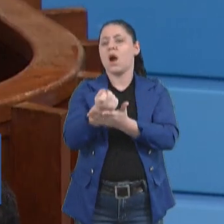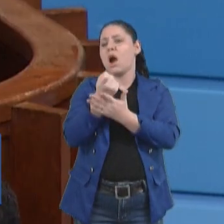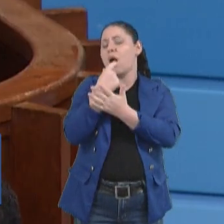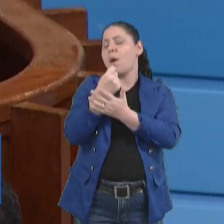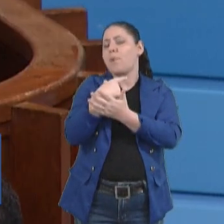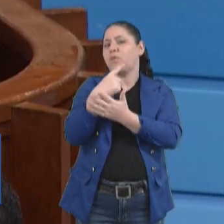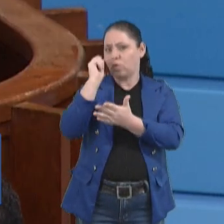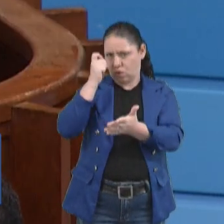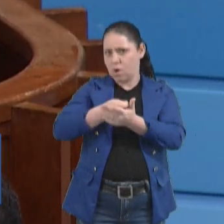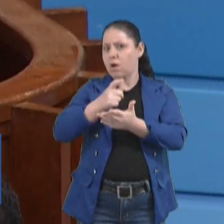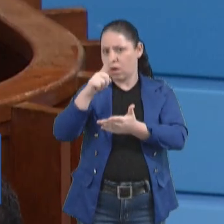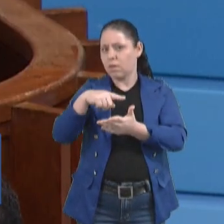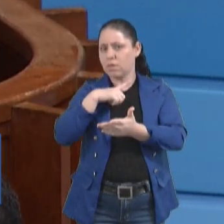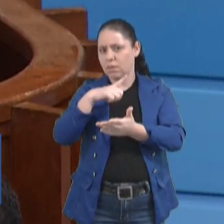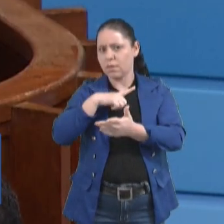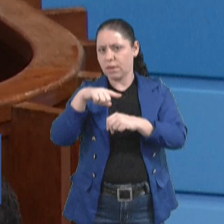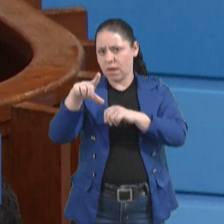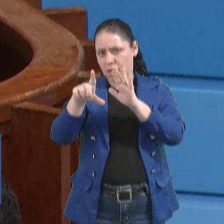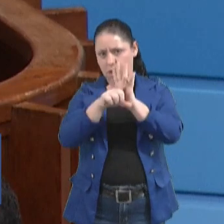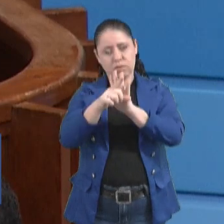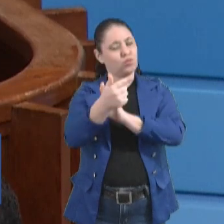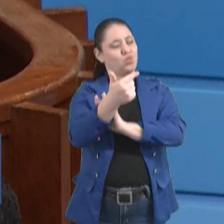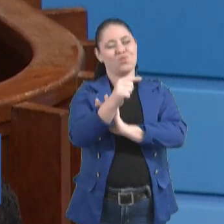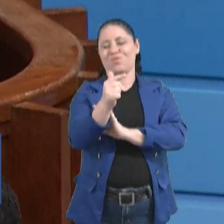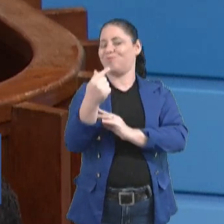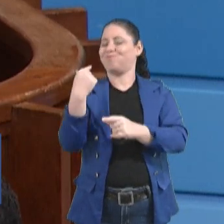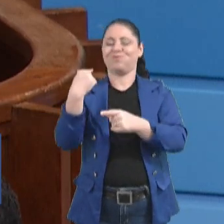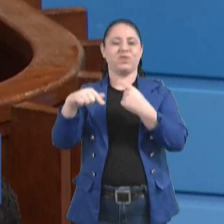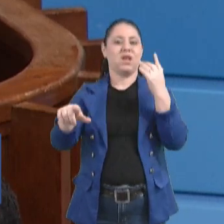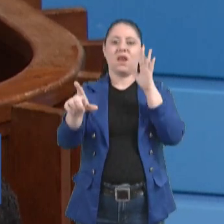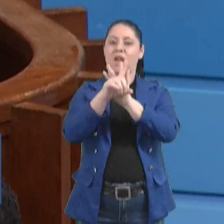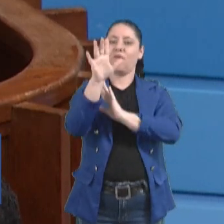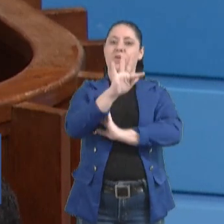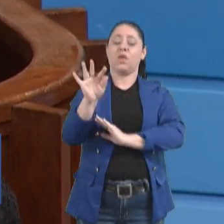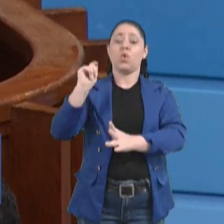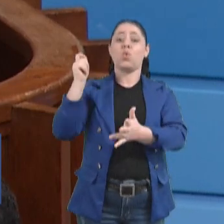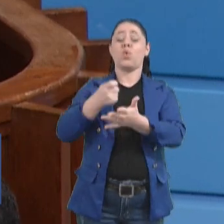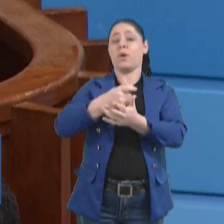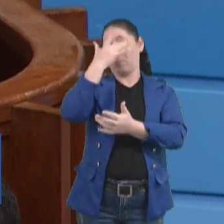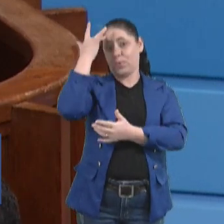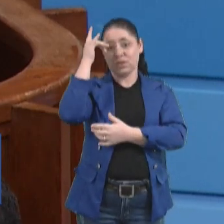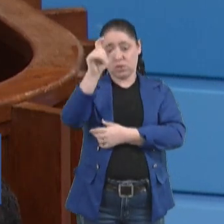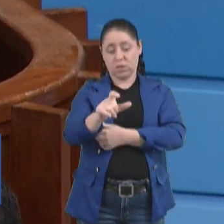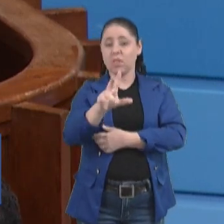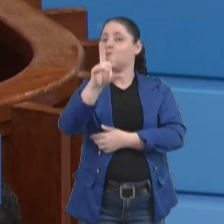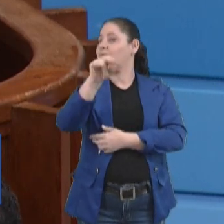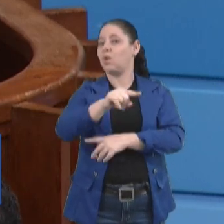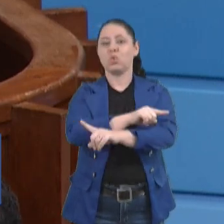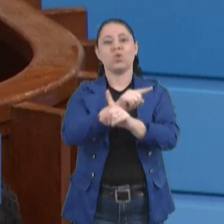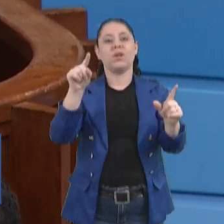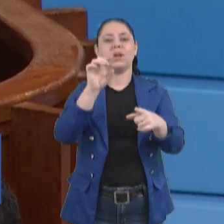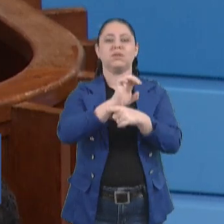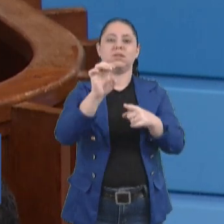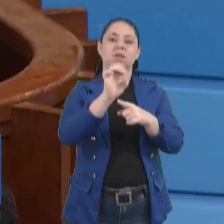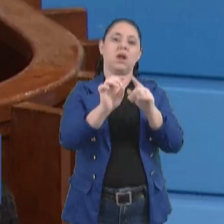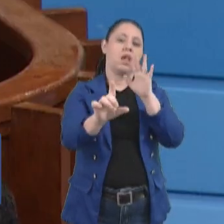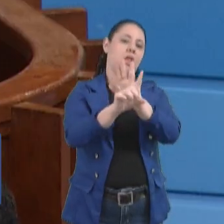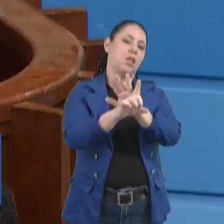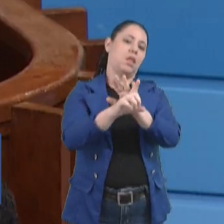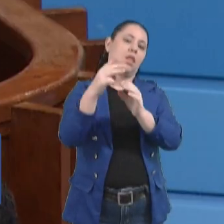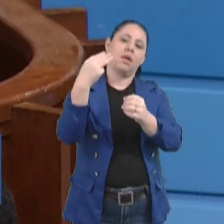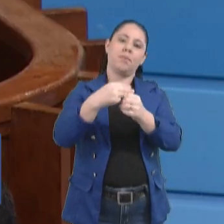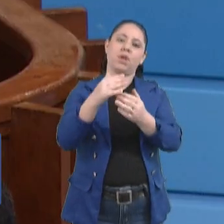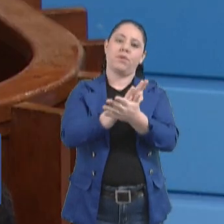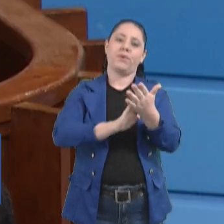aspirina? Não. Não existe lei federal que obrigue, não existe lei estadual, não existe